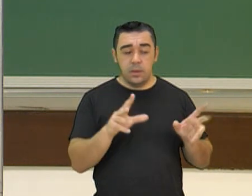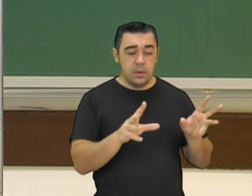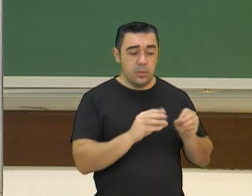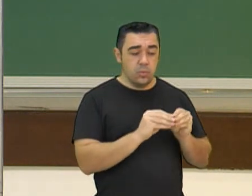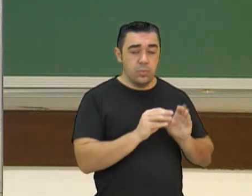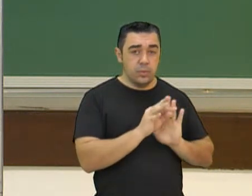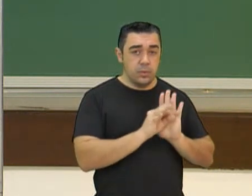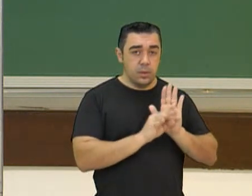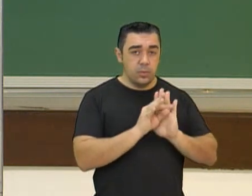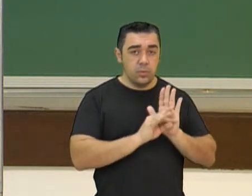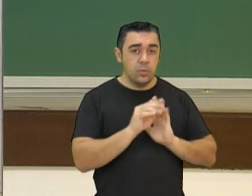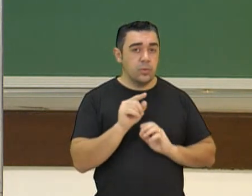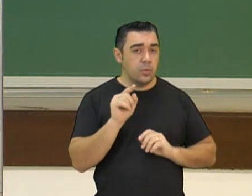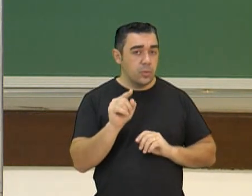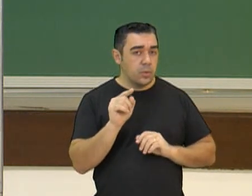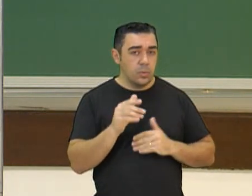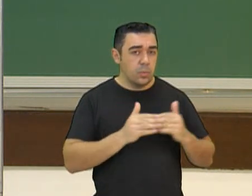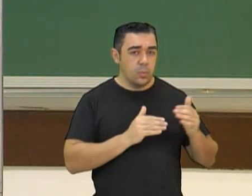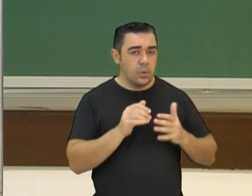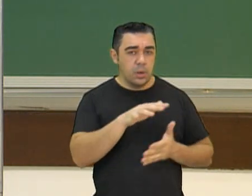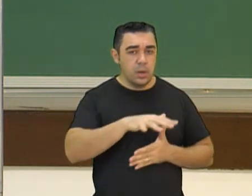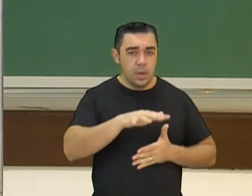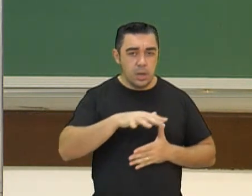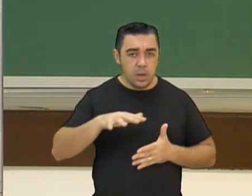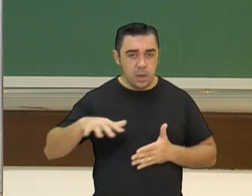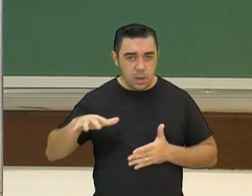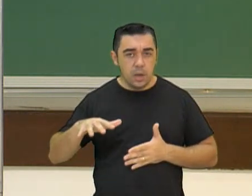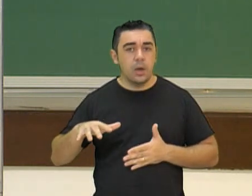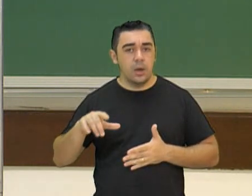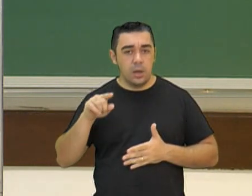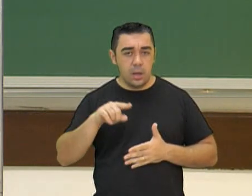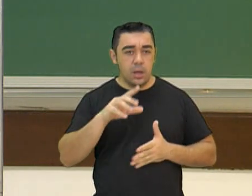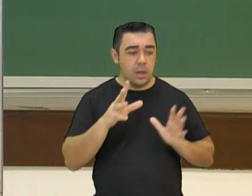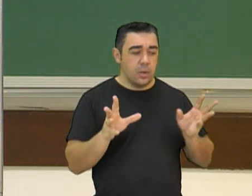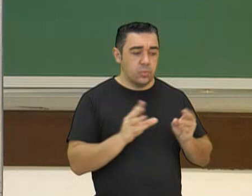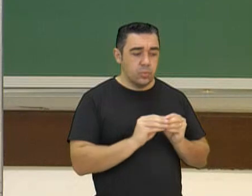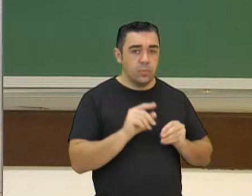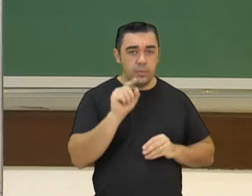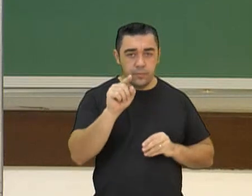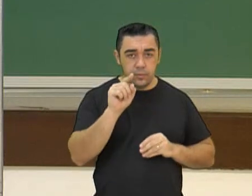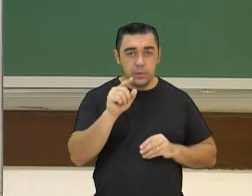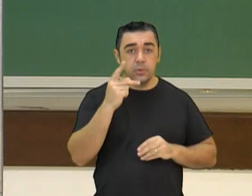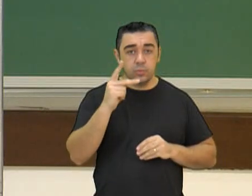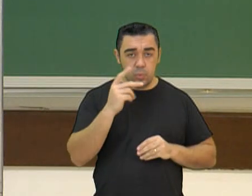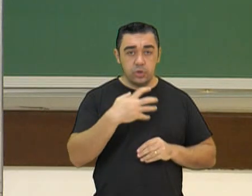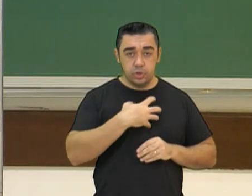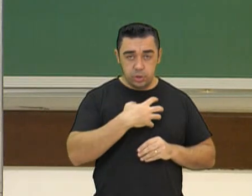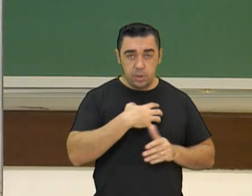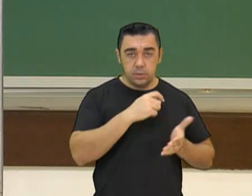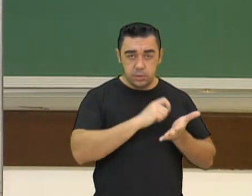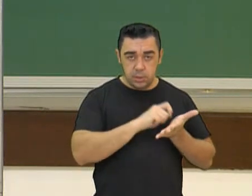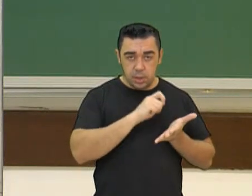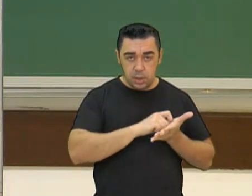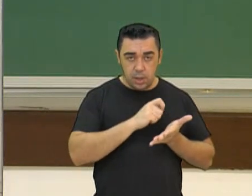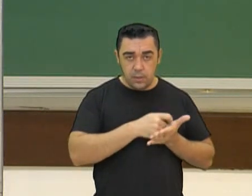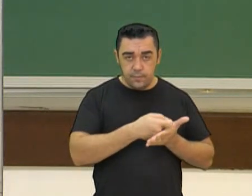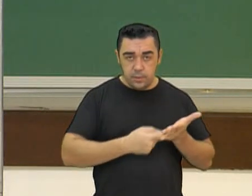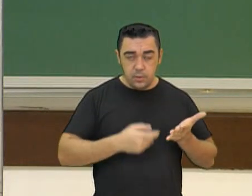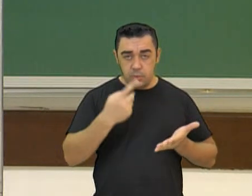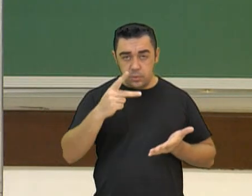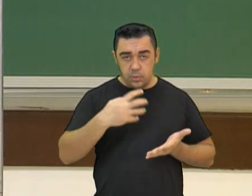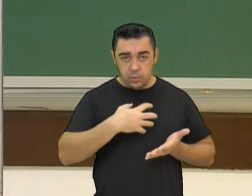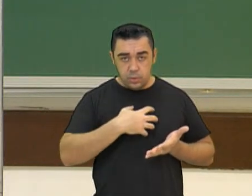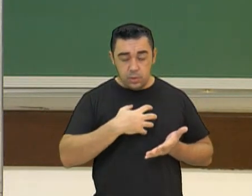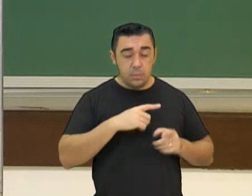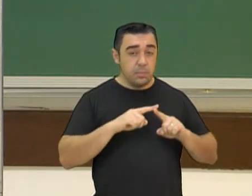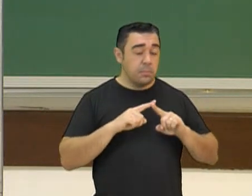um texto, de qualquer área do conhecimento, nesse resumo você traz sim as suas palavras, o seu modo de expressar,